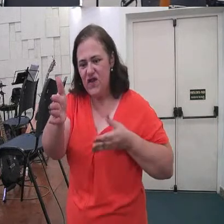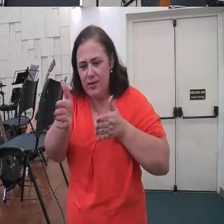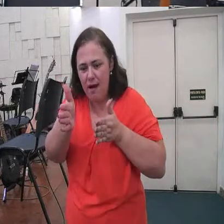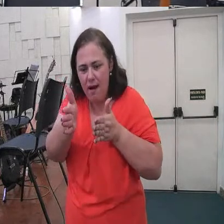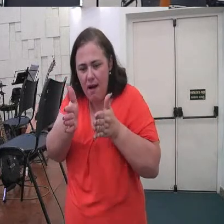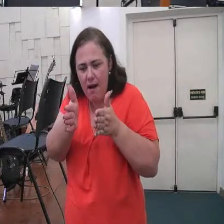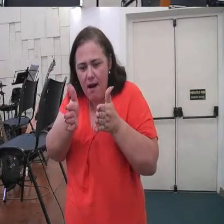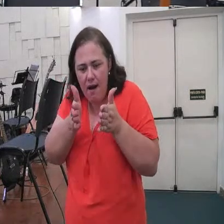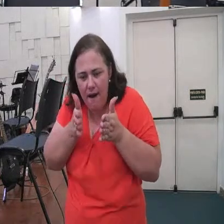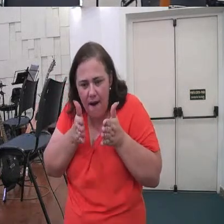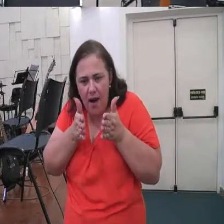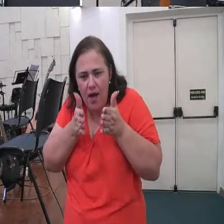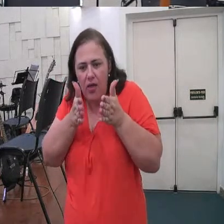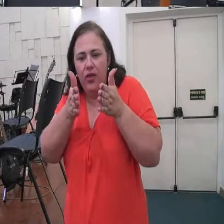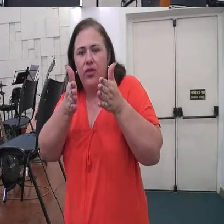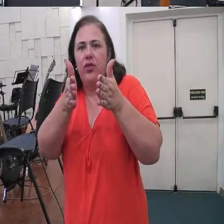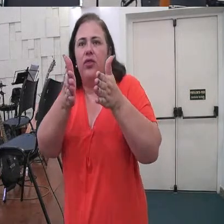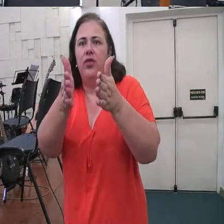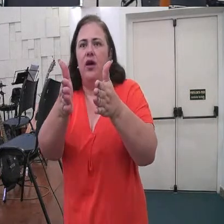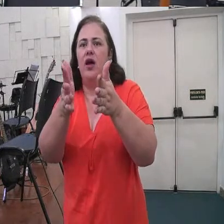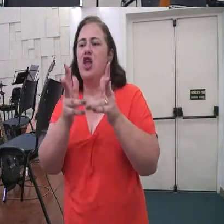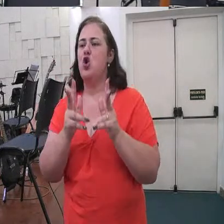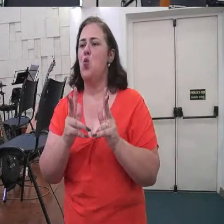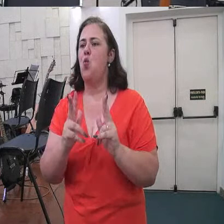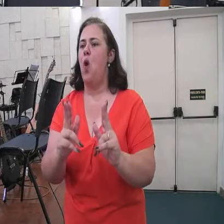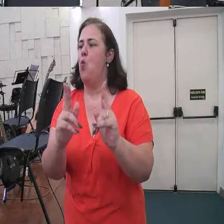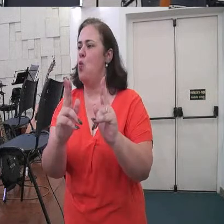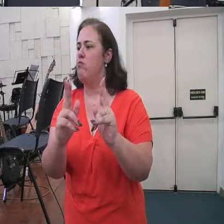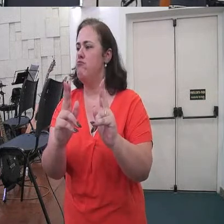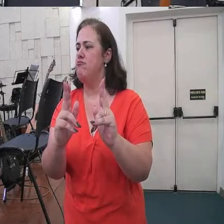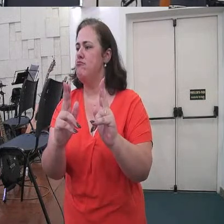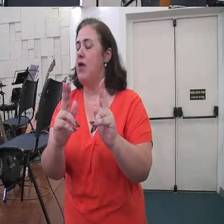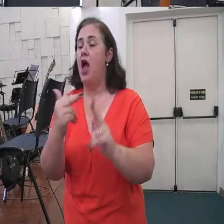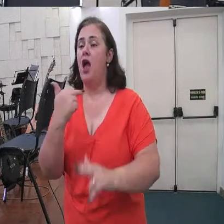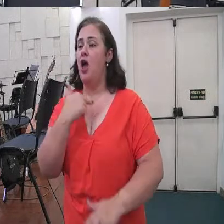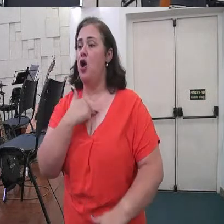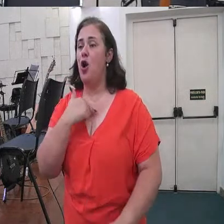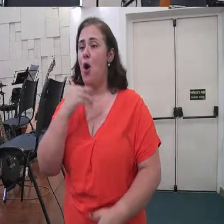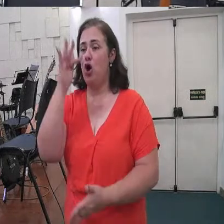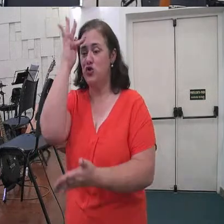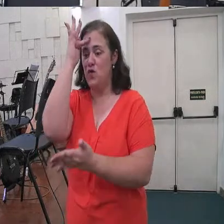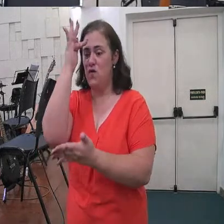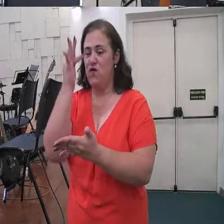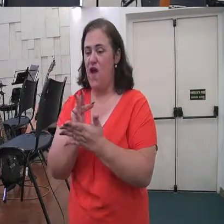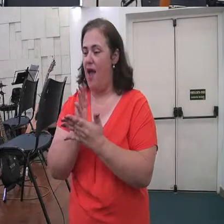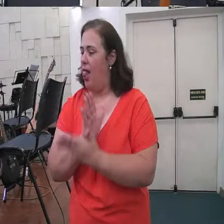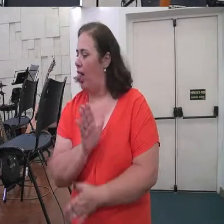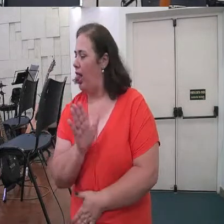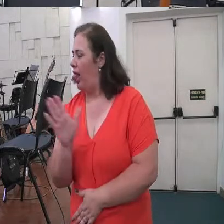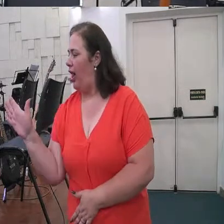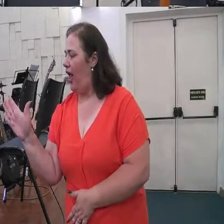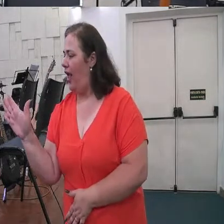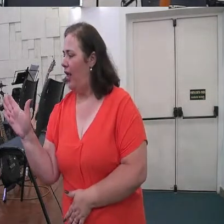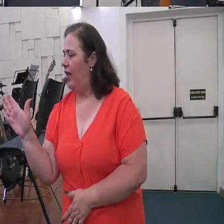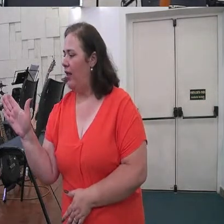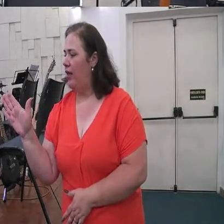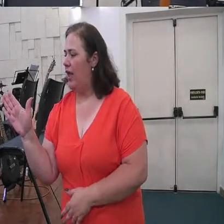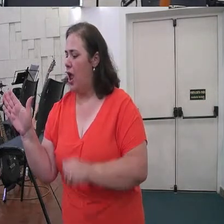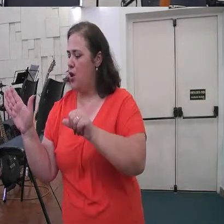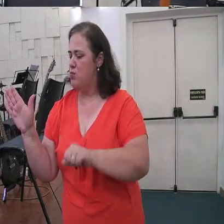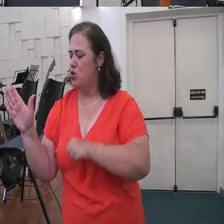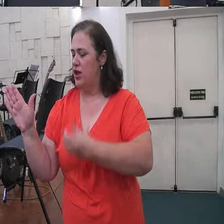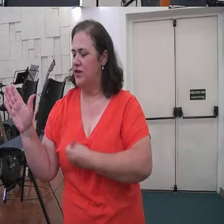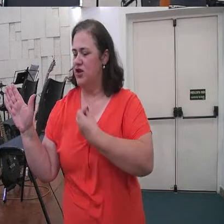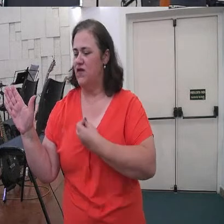Ok, você pode dizer o que você quiser, mas o importante não é tanto o que você diz, é o que você faz, que